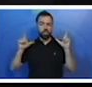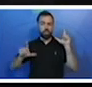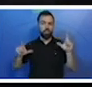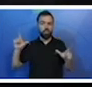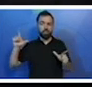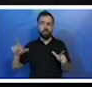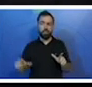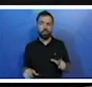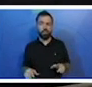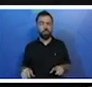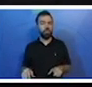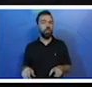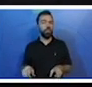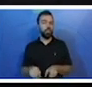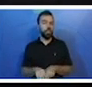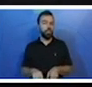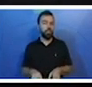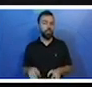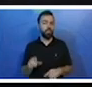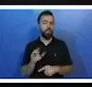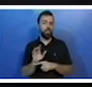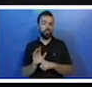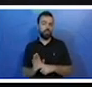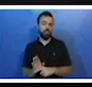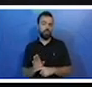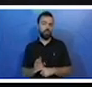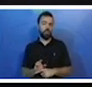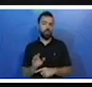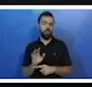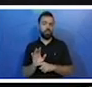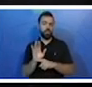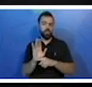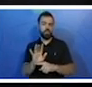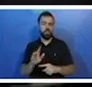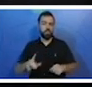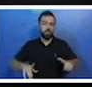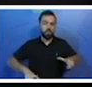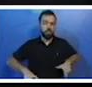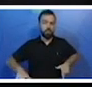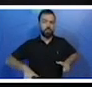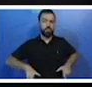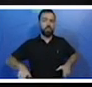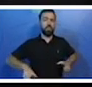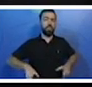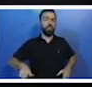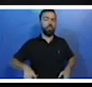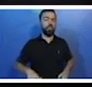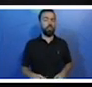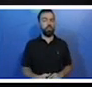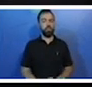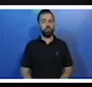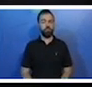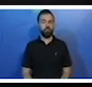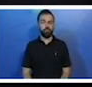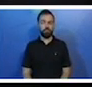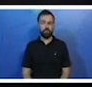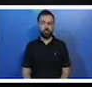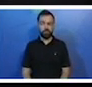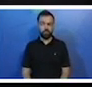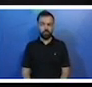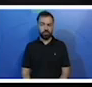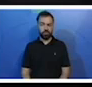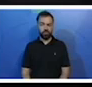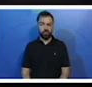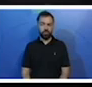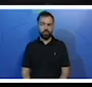casos, até uma ferramenta de trabalho. Hoje em dia, muitas pessoas ainda utilizam a bicicleta como essa forma de lazer, ou ainda como essa ferramenta de trabalho. Então, na